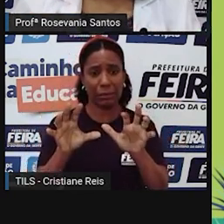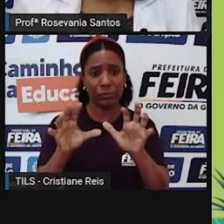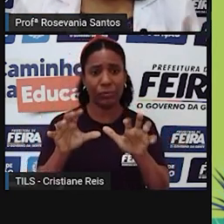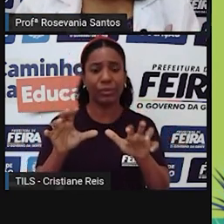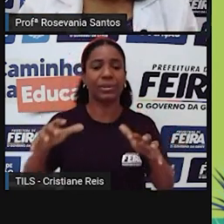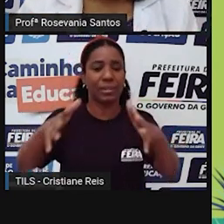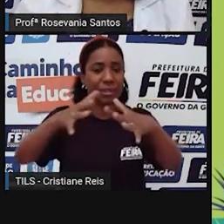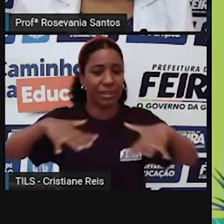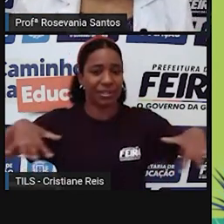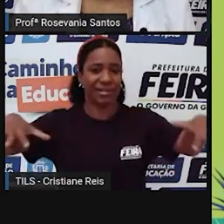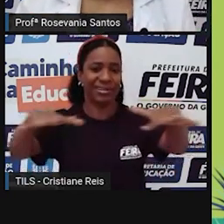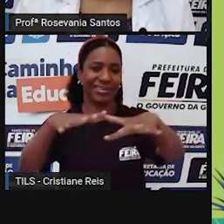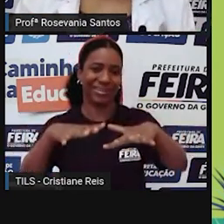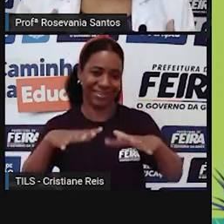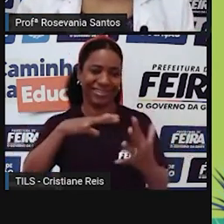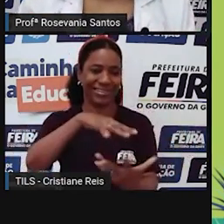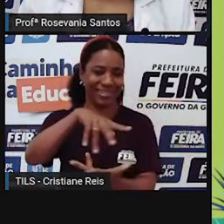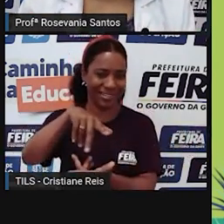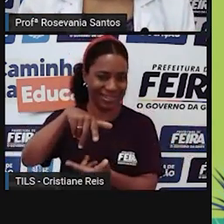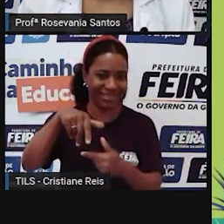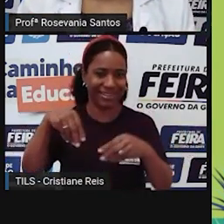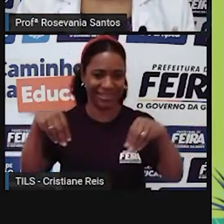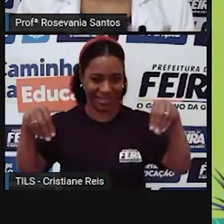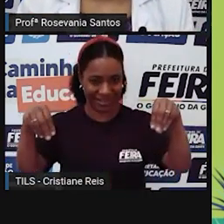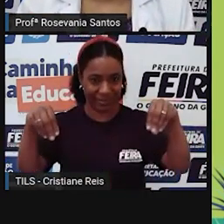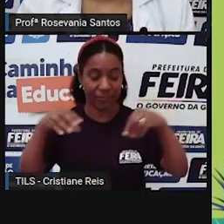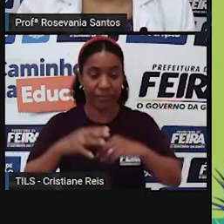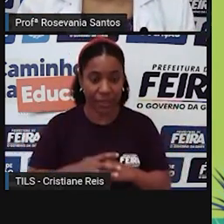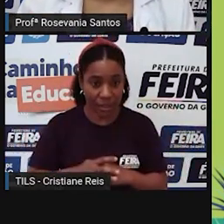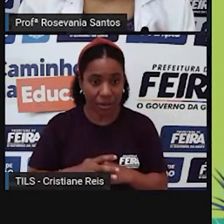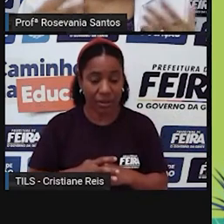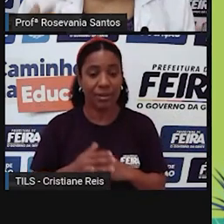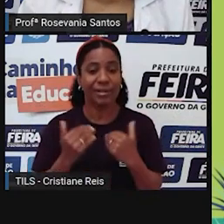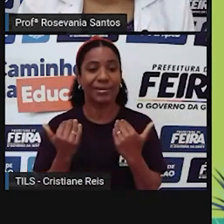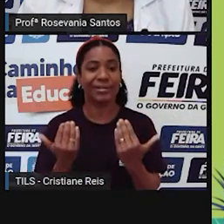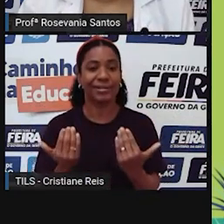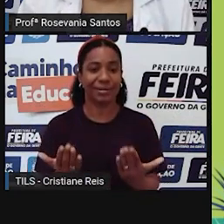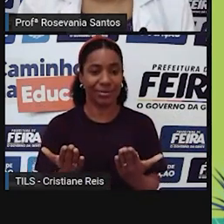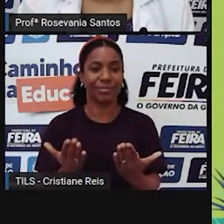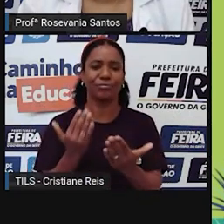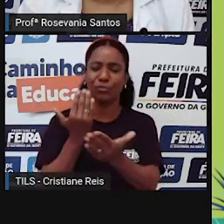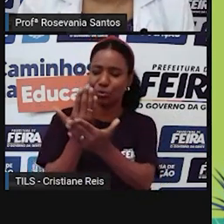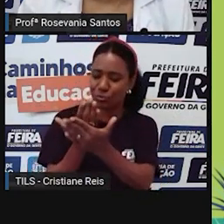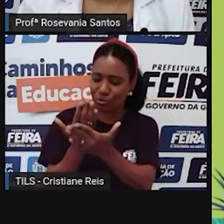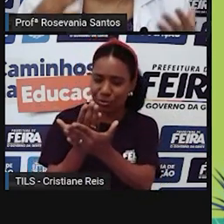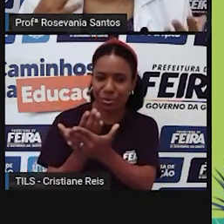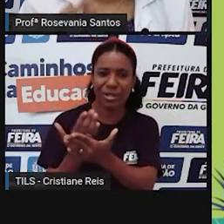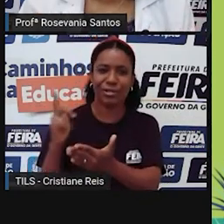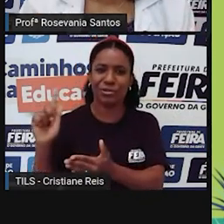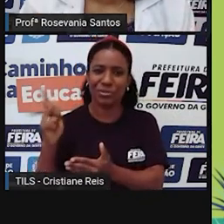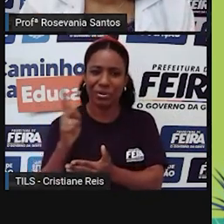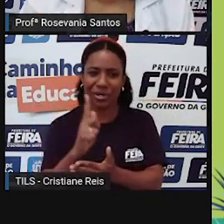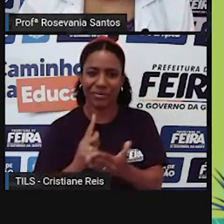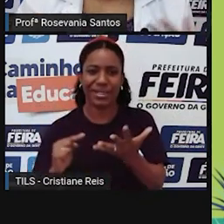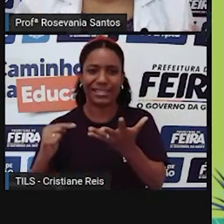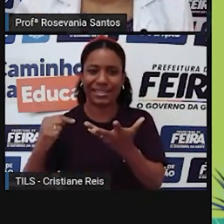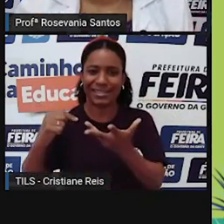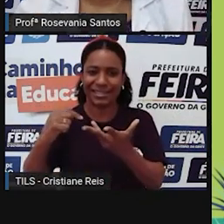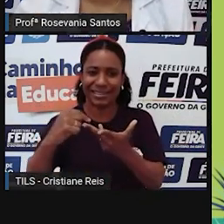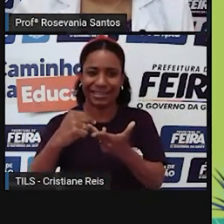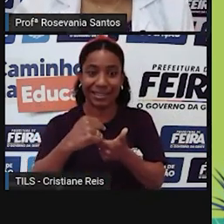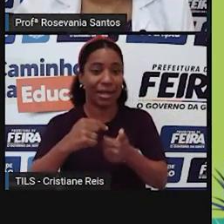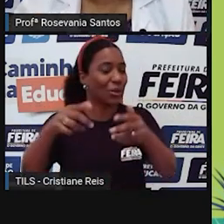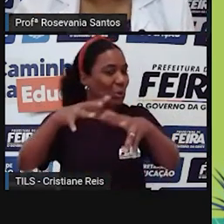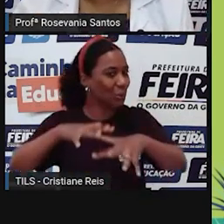esse processo aí é exatamente o objetivo, o objeto de estudo da geografia, o espaço